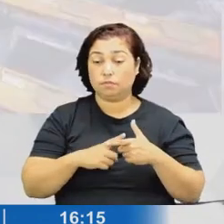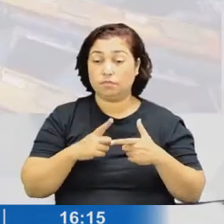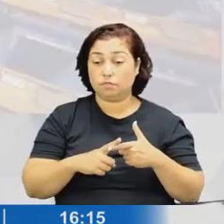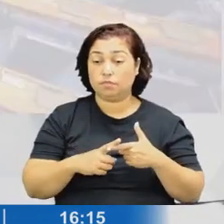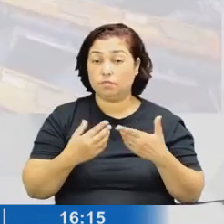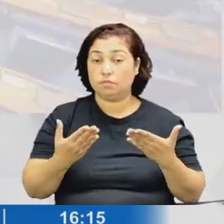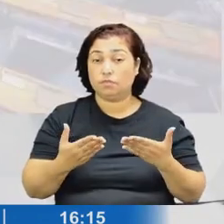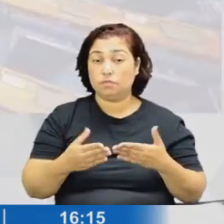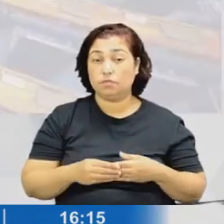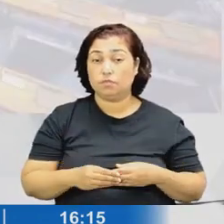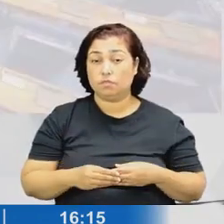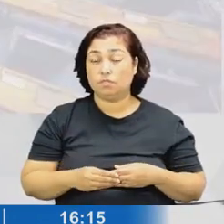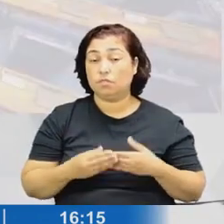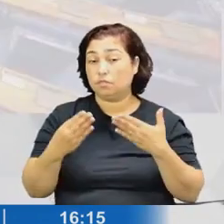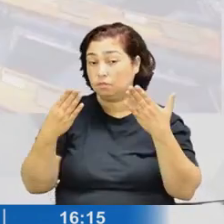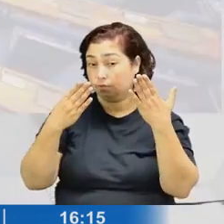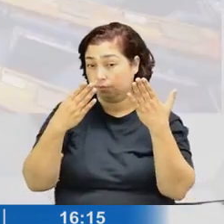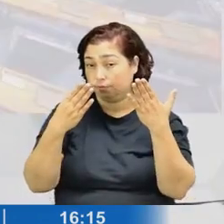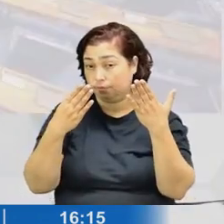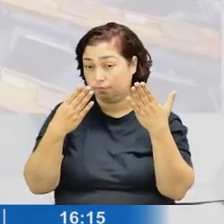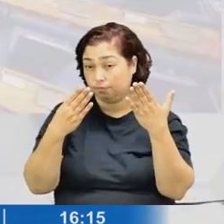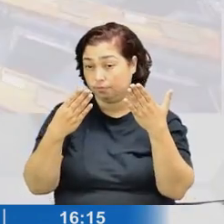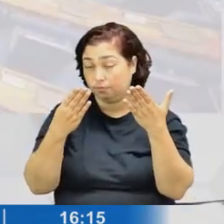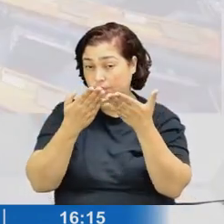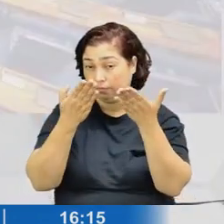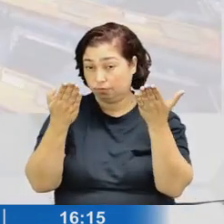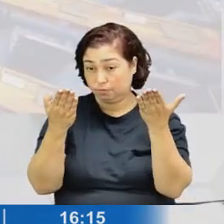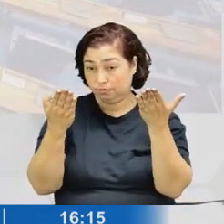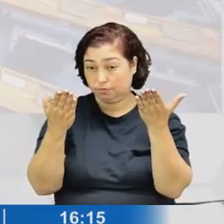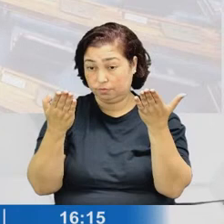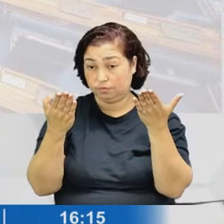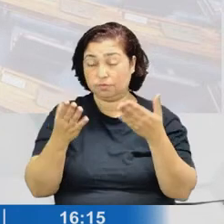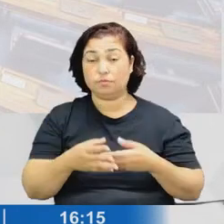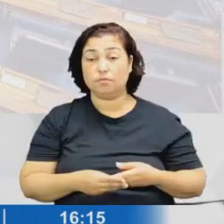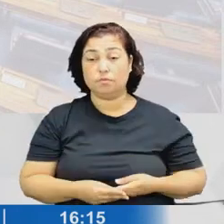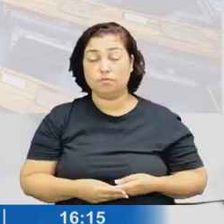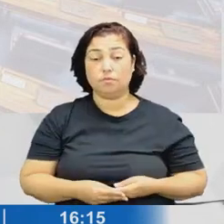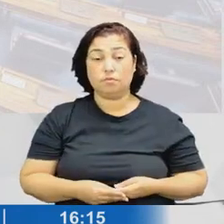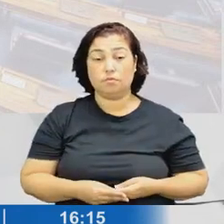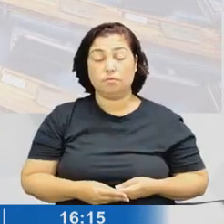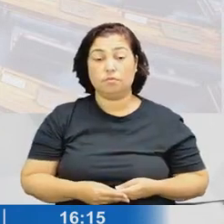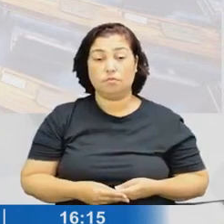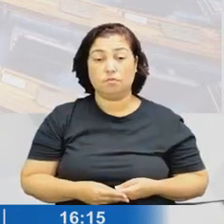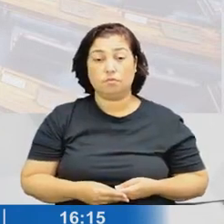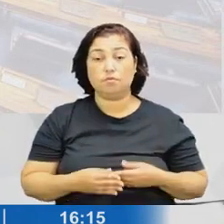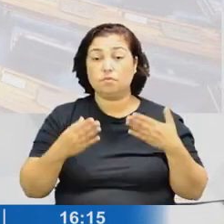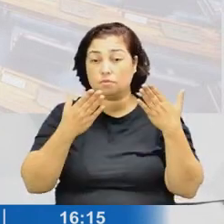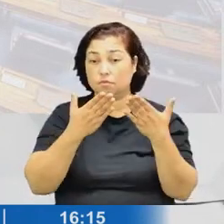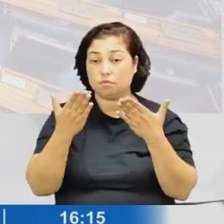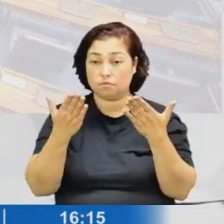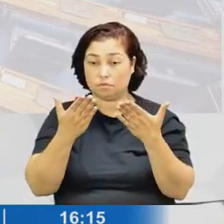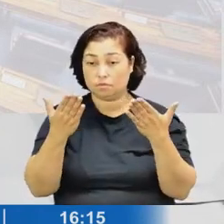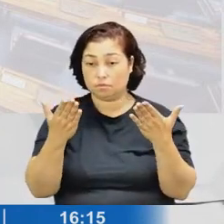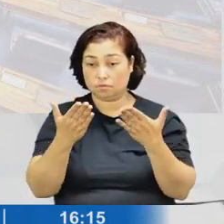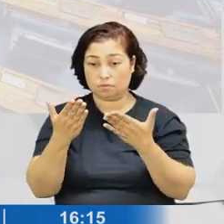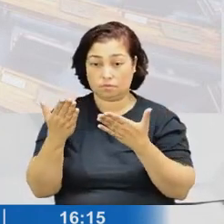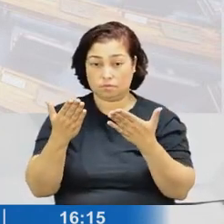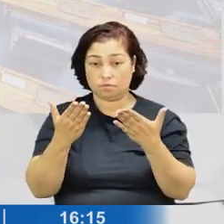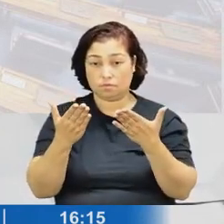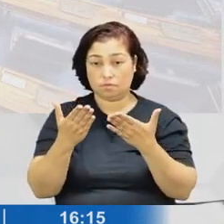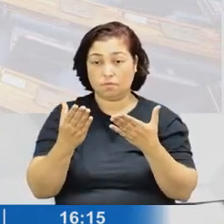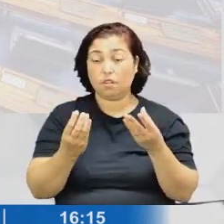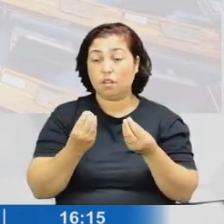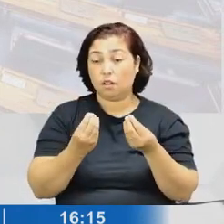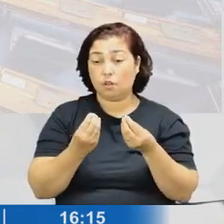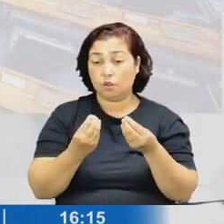vale a pena o sacrifício da reputação ao longo prazo pensando no Alckmin a manobra muito grande pode não ter volta ou não tem mais realinhamento como é que vai